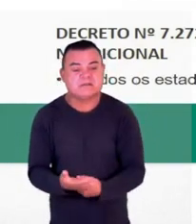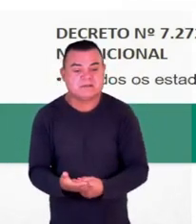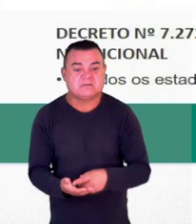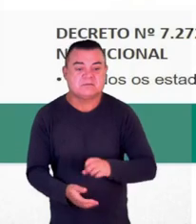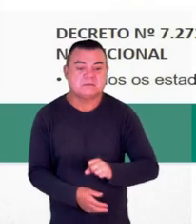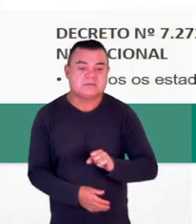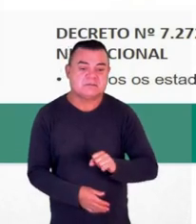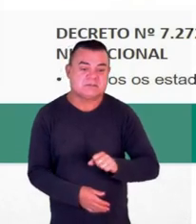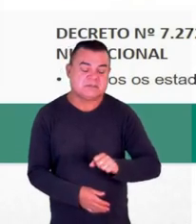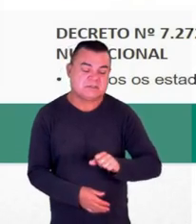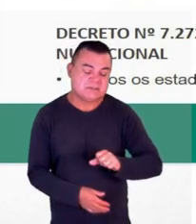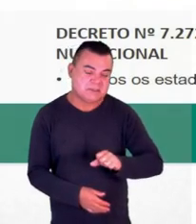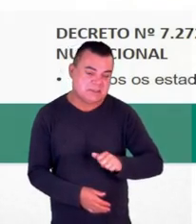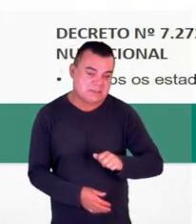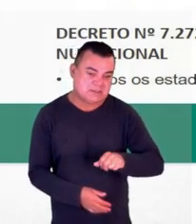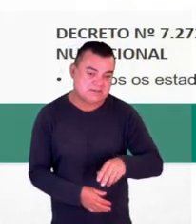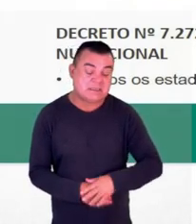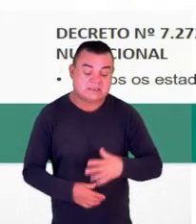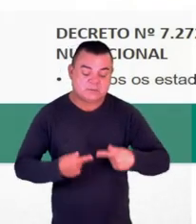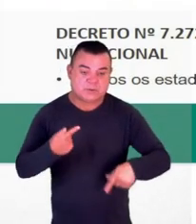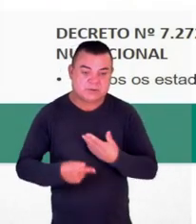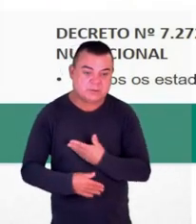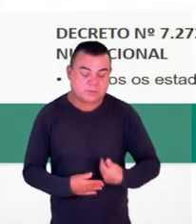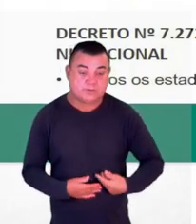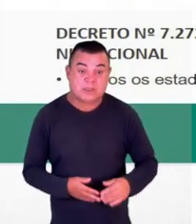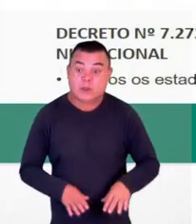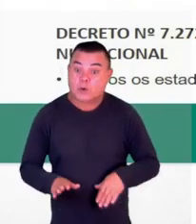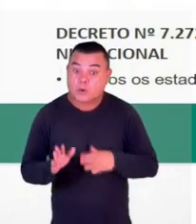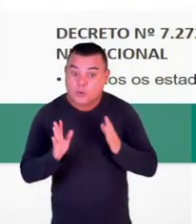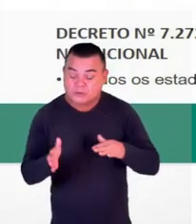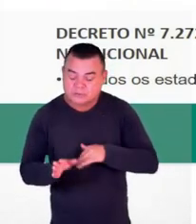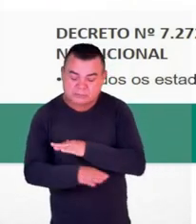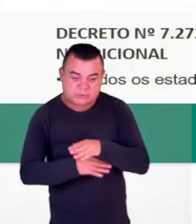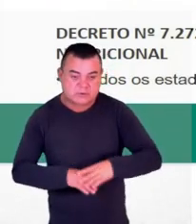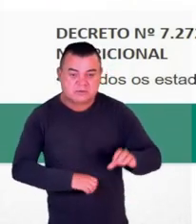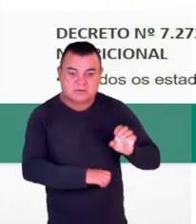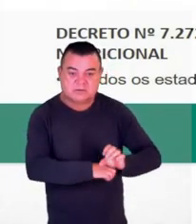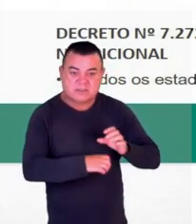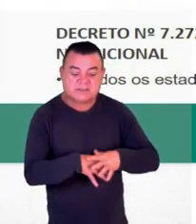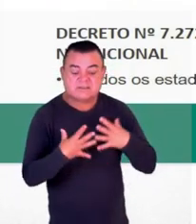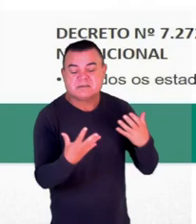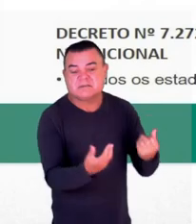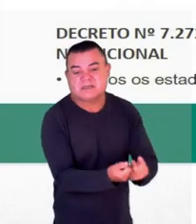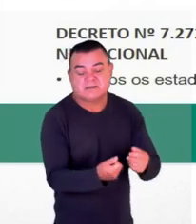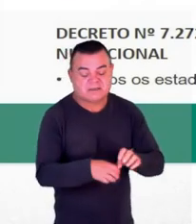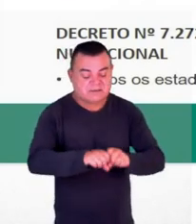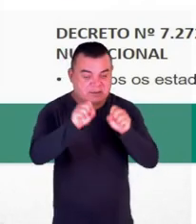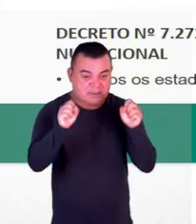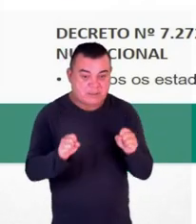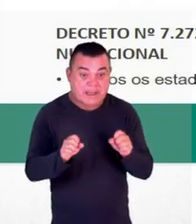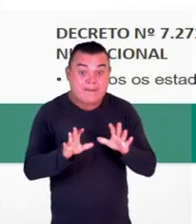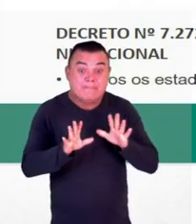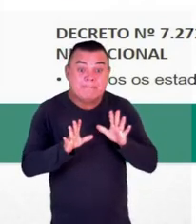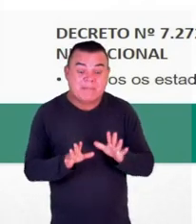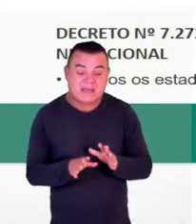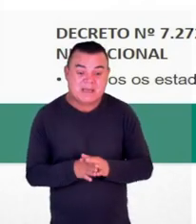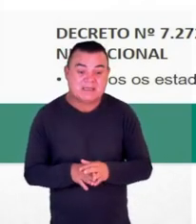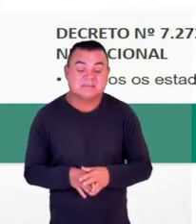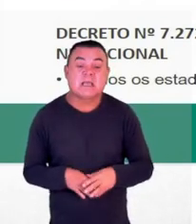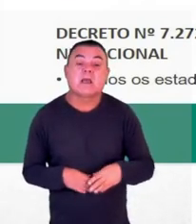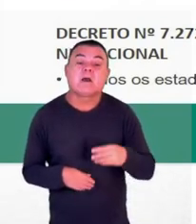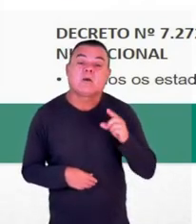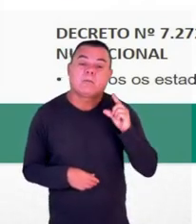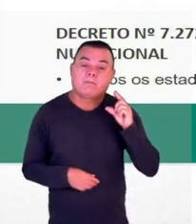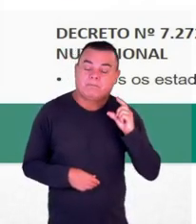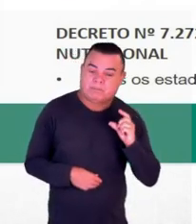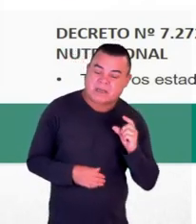públicas hoje todos os estados aderiram ao sistema porém apenas 500 municípios Fizeram essa adesão né E aí eu